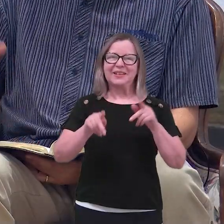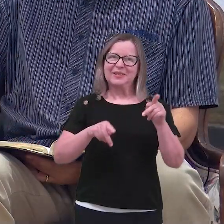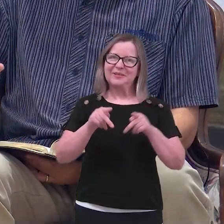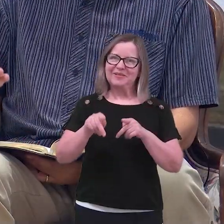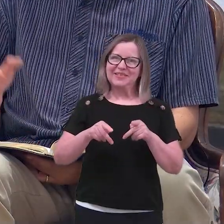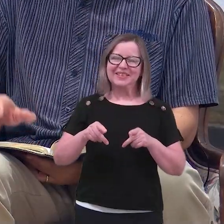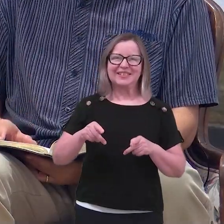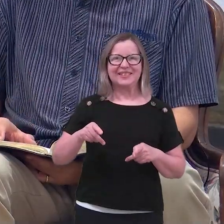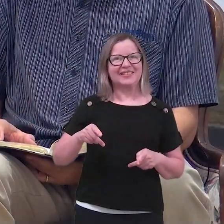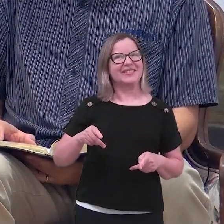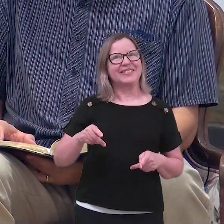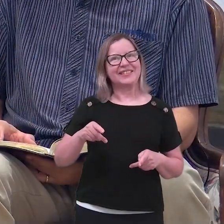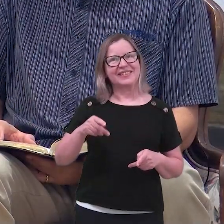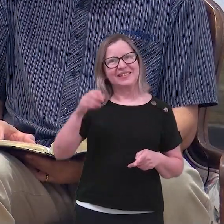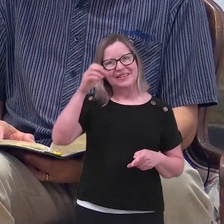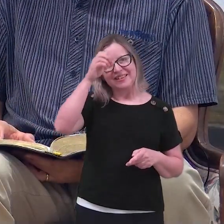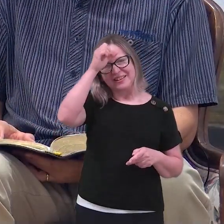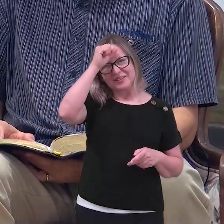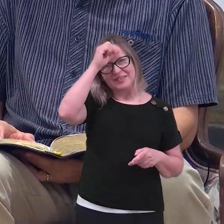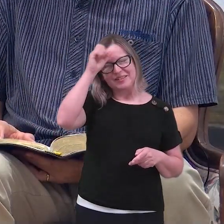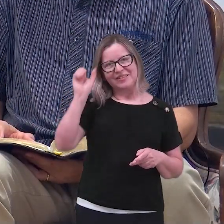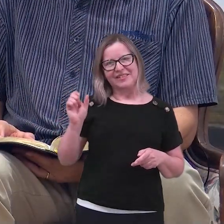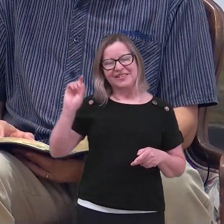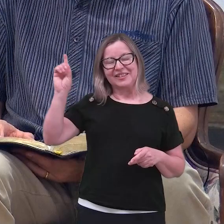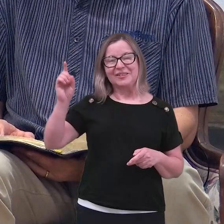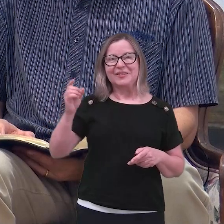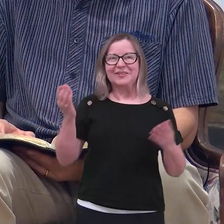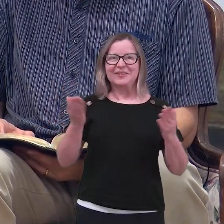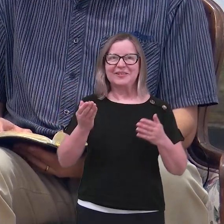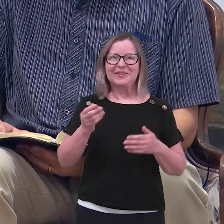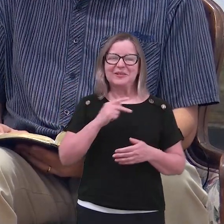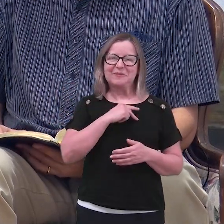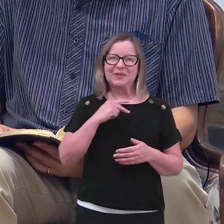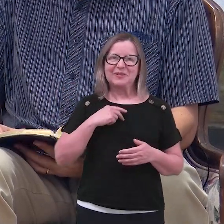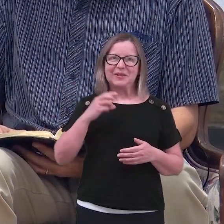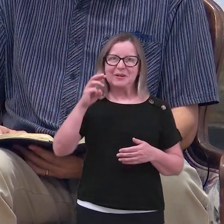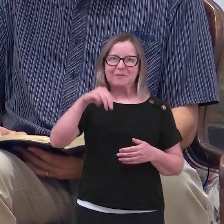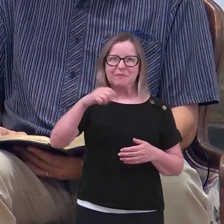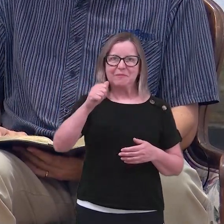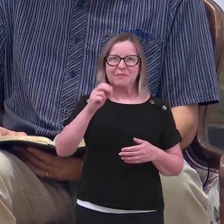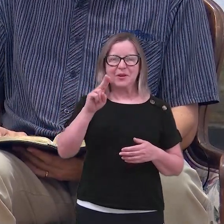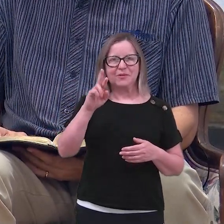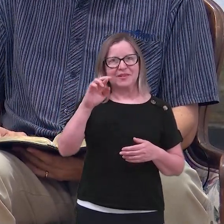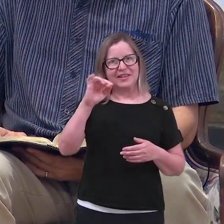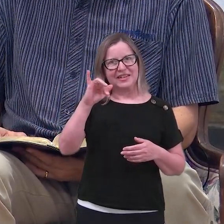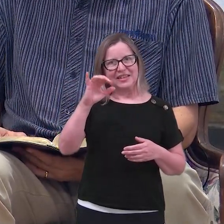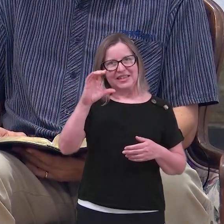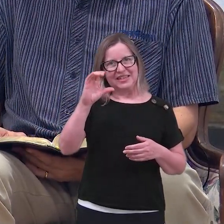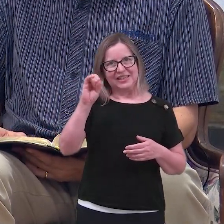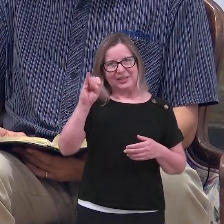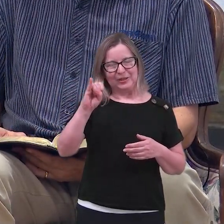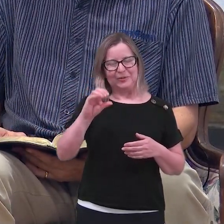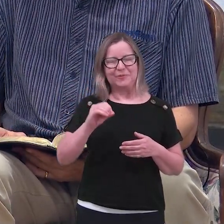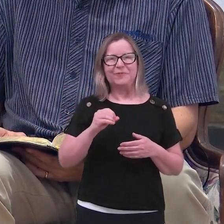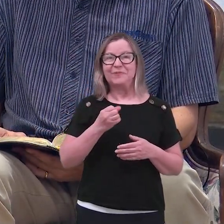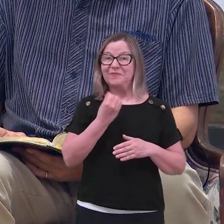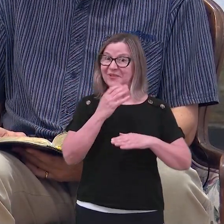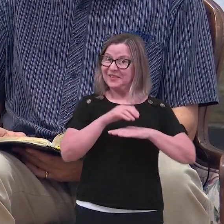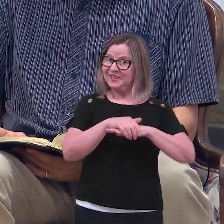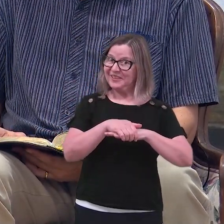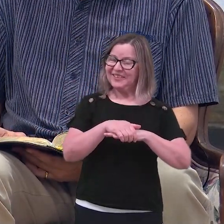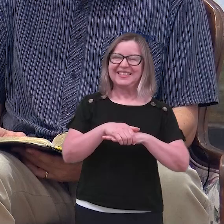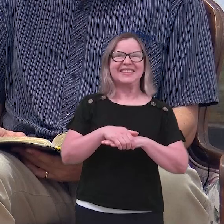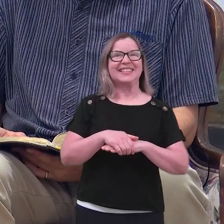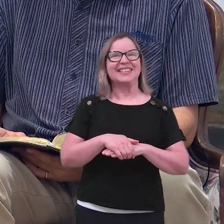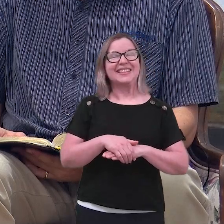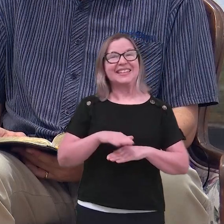estou aqui hoje com o pastor Maurício Torres. Boa noite. Mais uma vez, boa noite, meu irmão. E nós vamos compartilhar